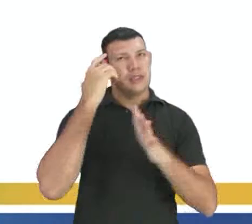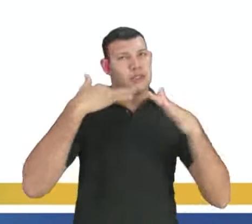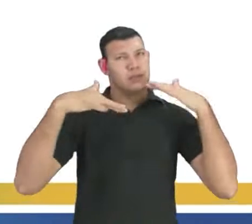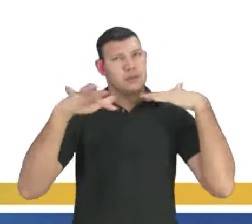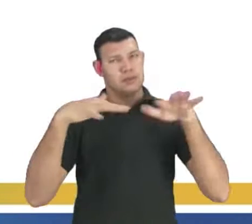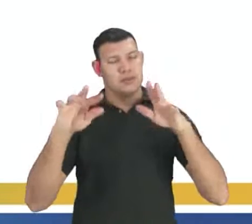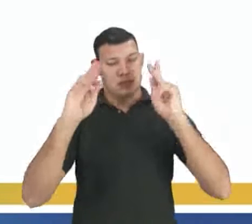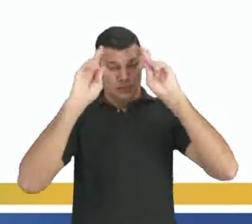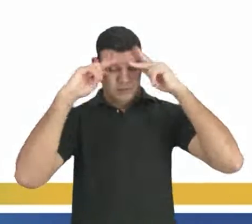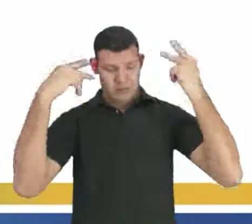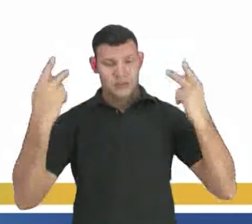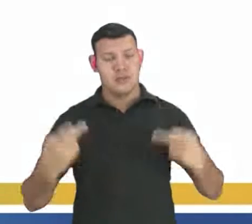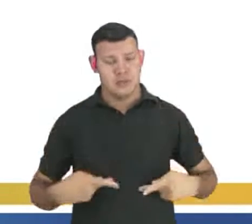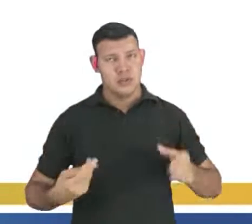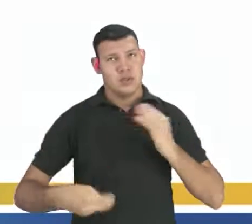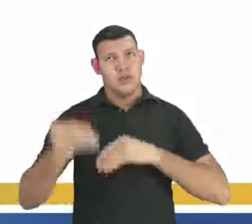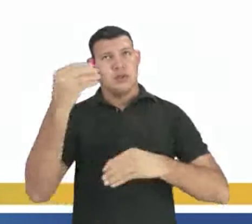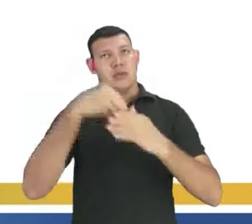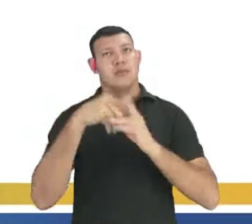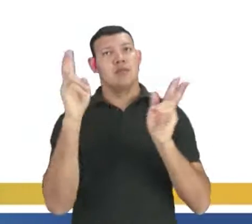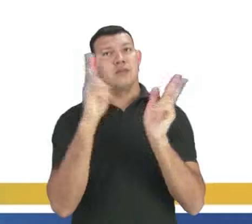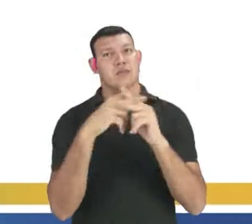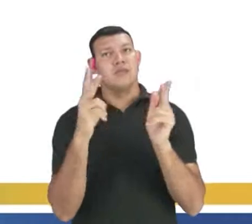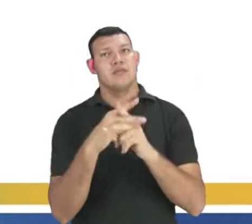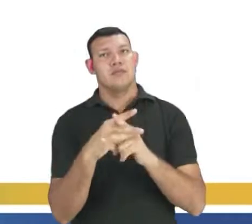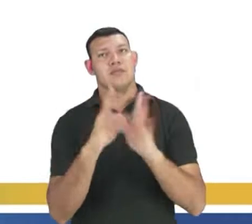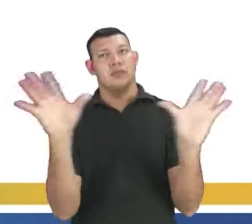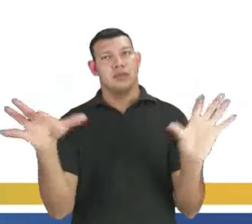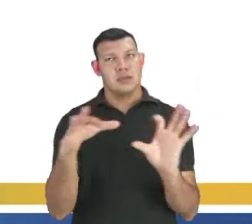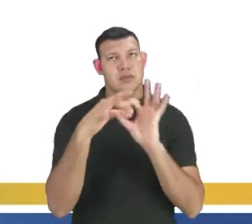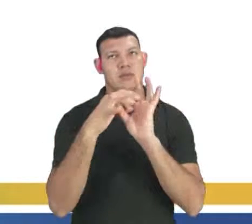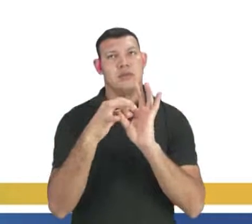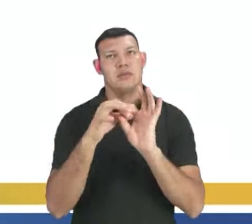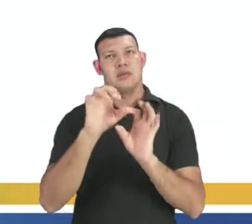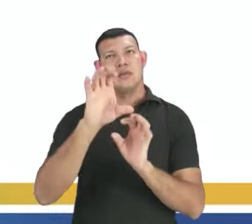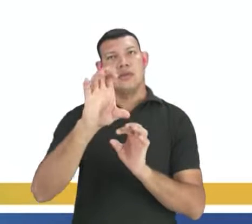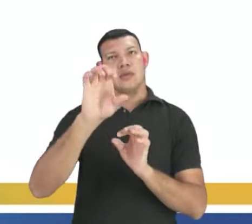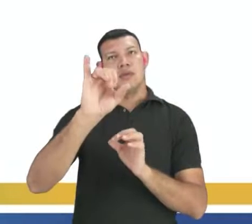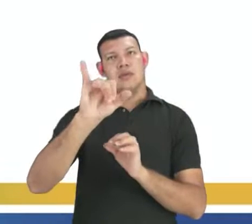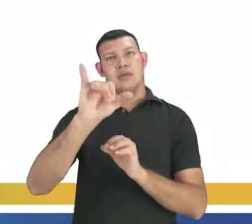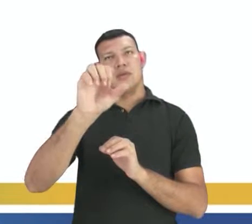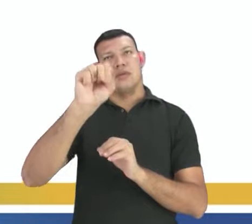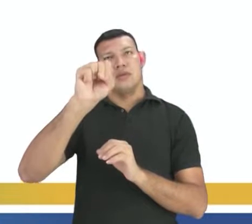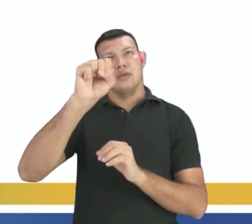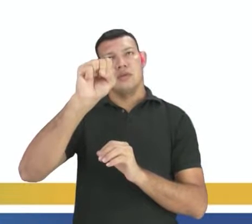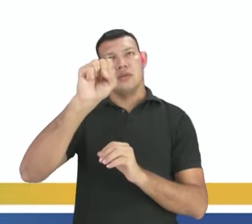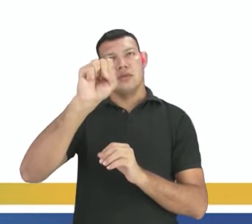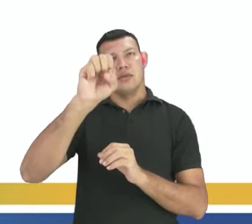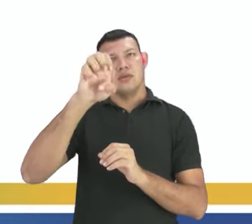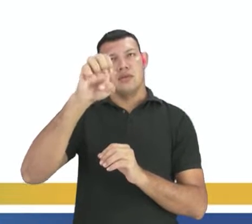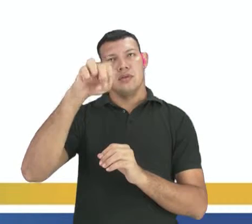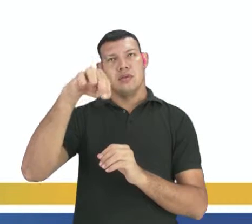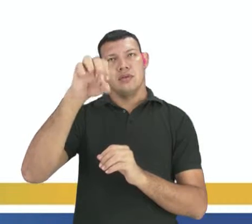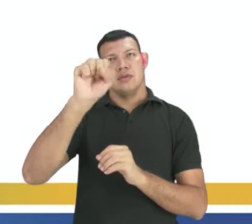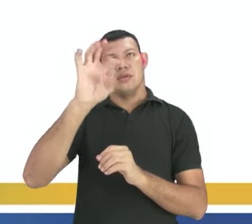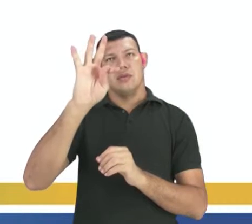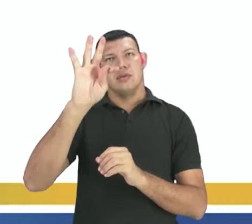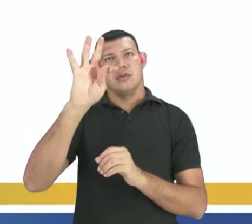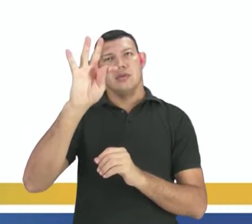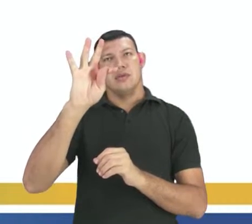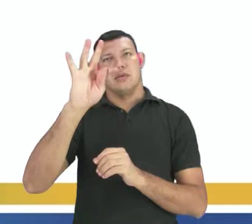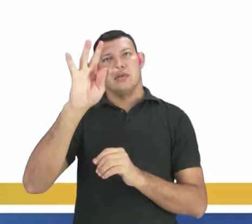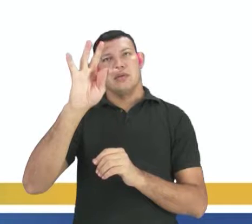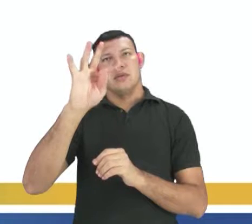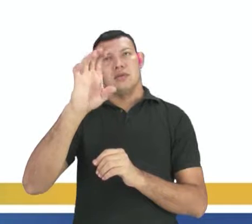dentro das lutas, atrelamos a cinesiologia e educação física, que são áreas compatíveis ao estudo